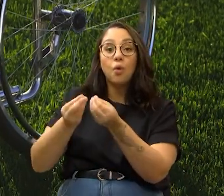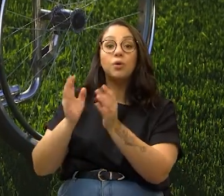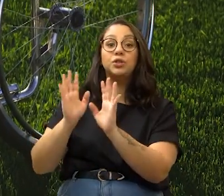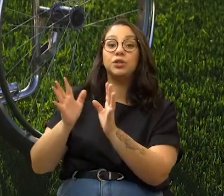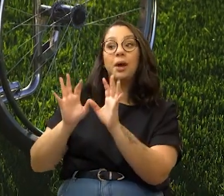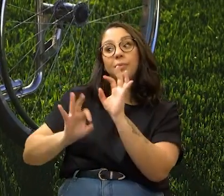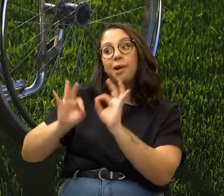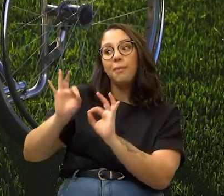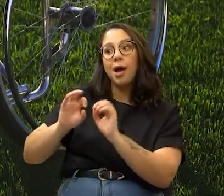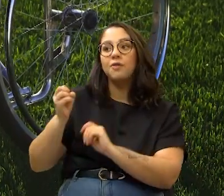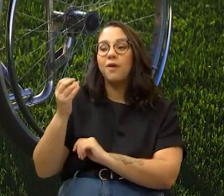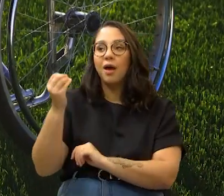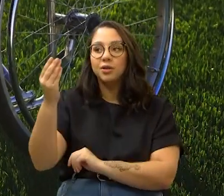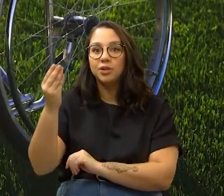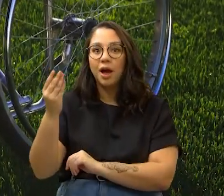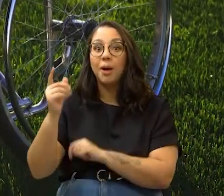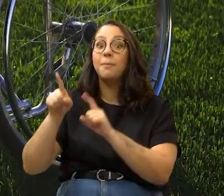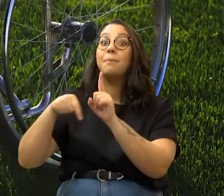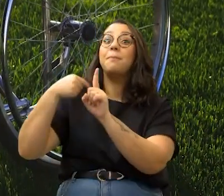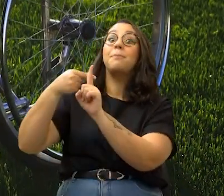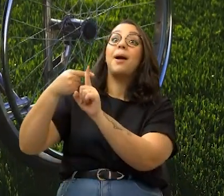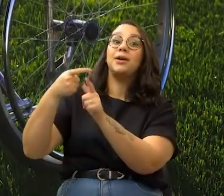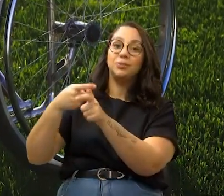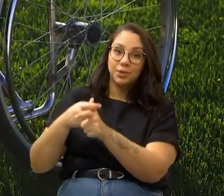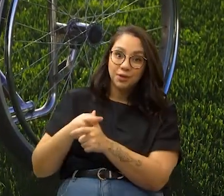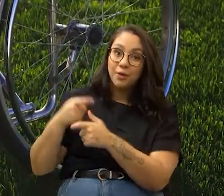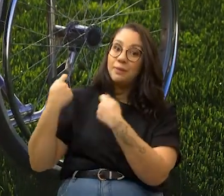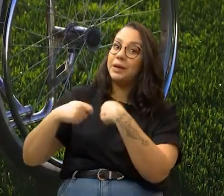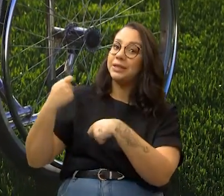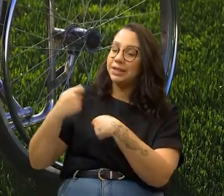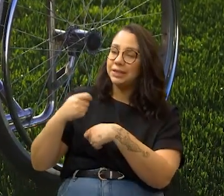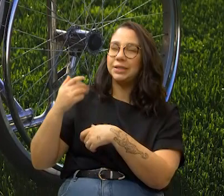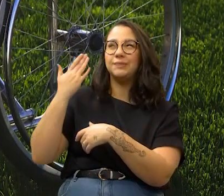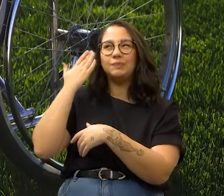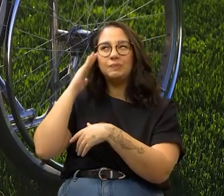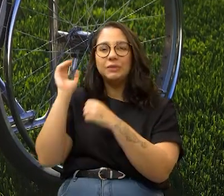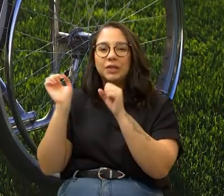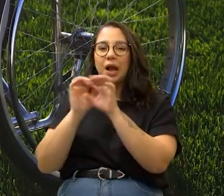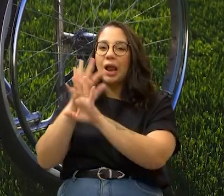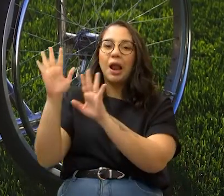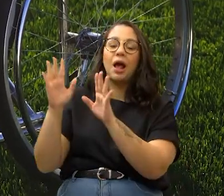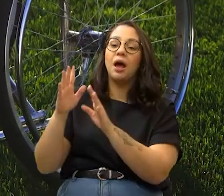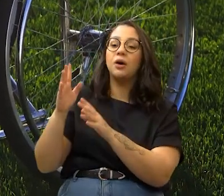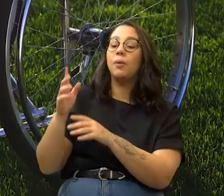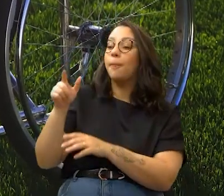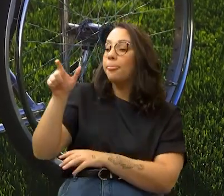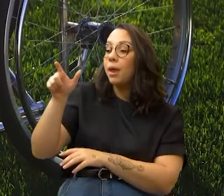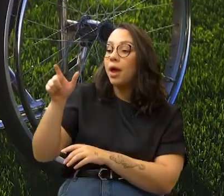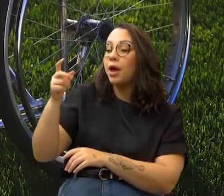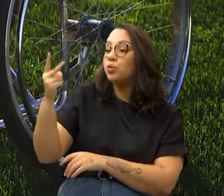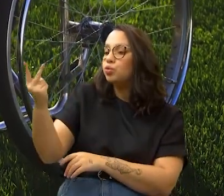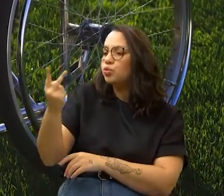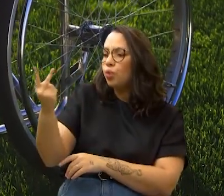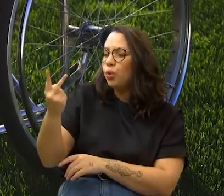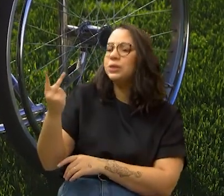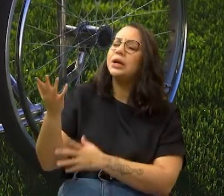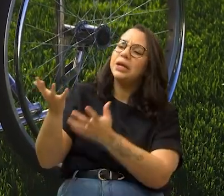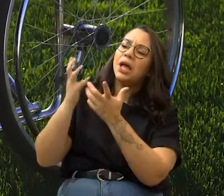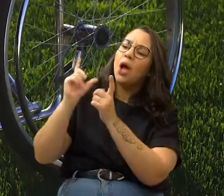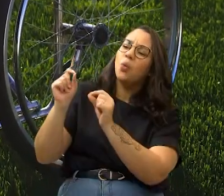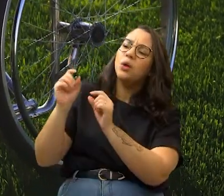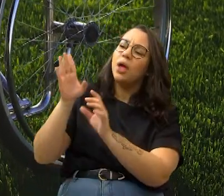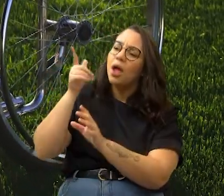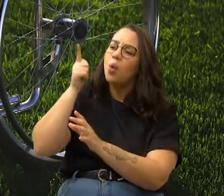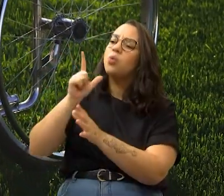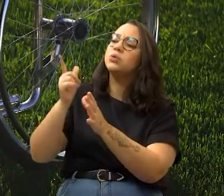casal já se prepara para viajar na sequência. É mais uma dívida. Então tem que ser muito bem estudado aí até onde o casal quer chegar e